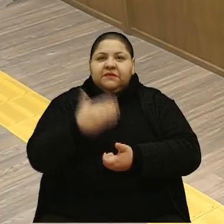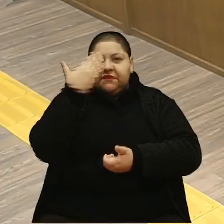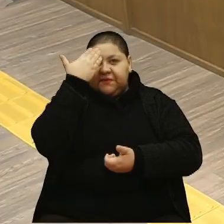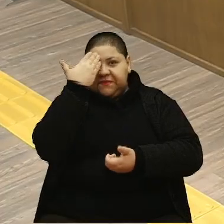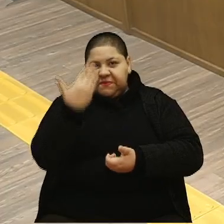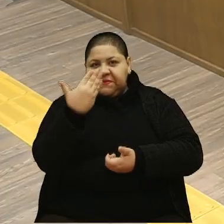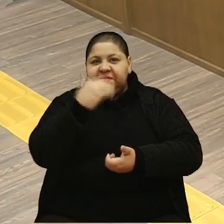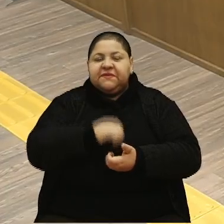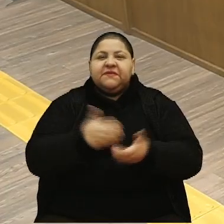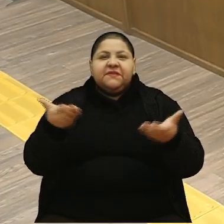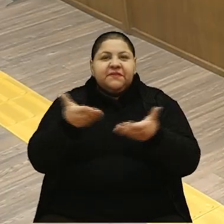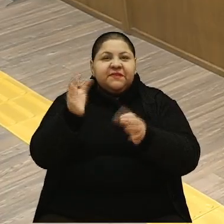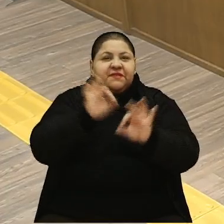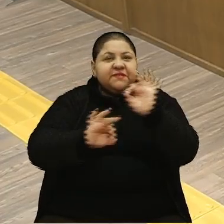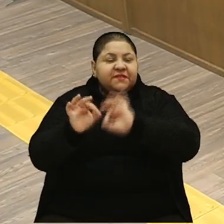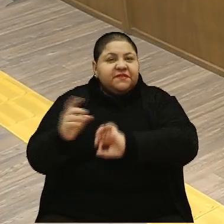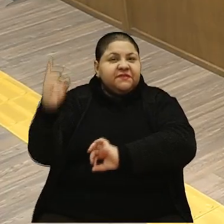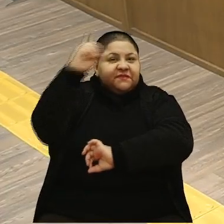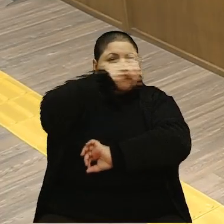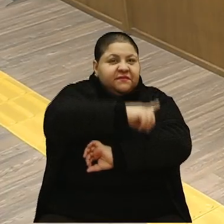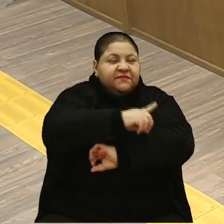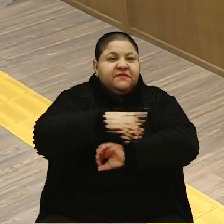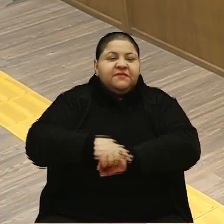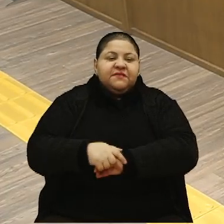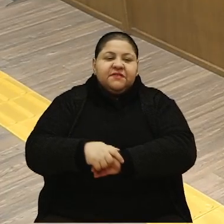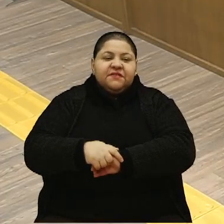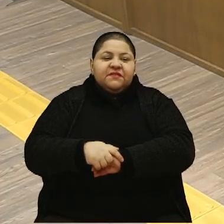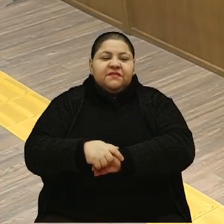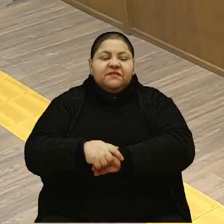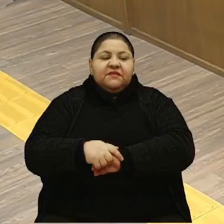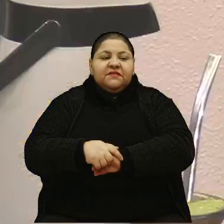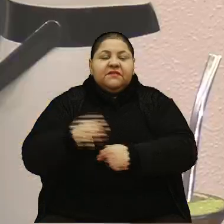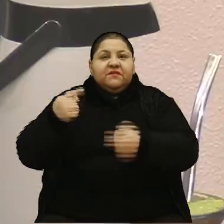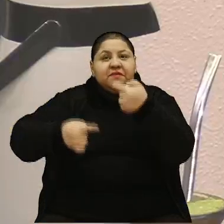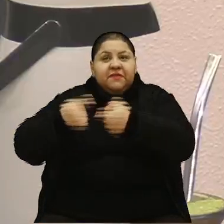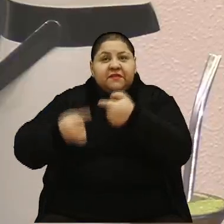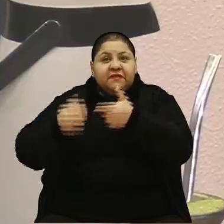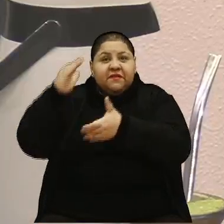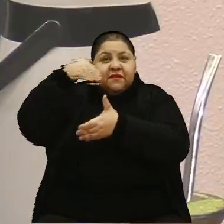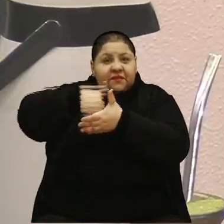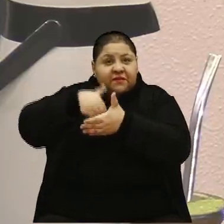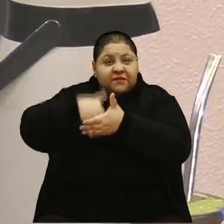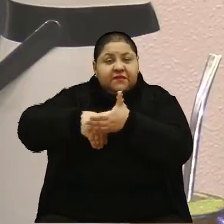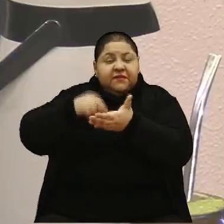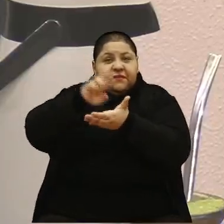Obrigado. Passemos à ordem do dia. Em